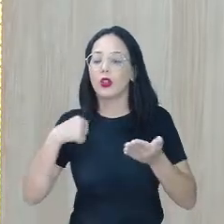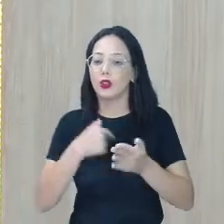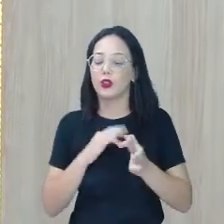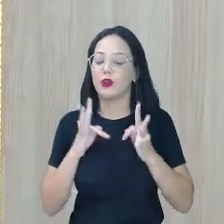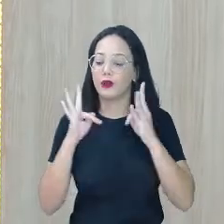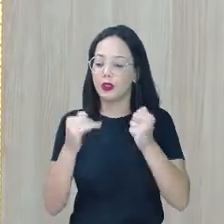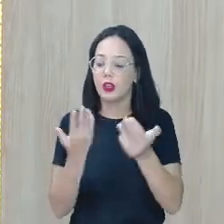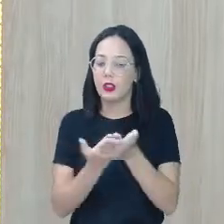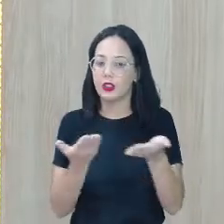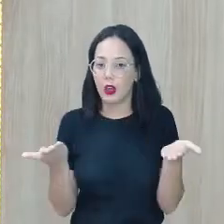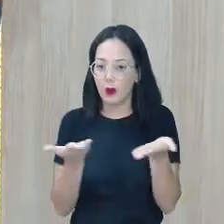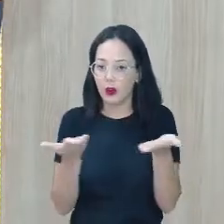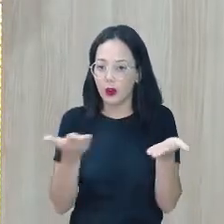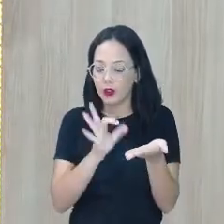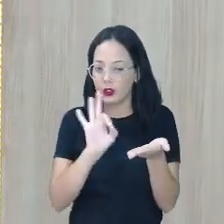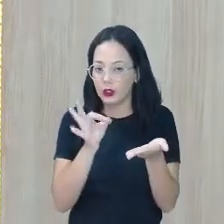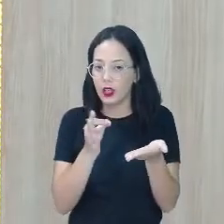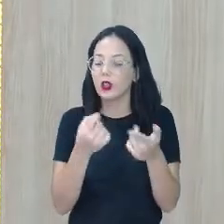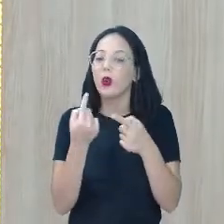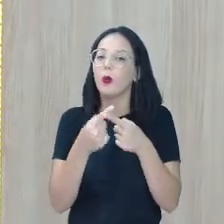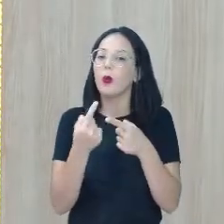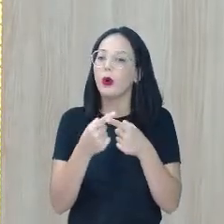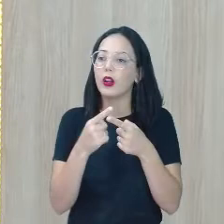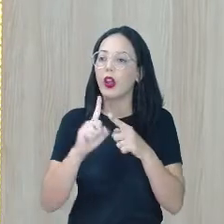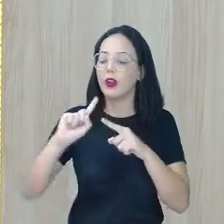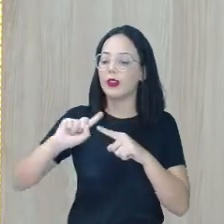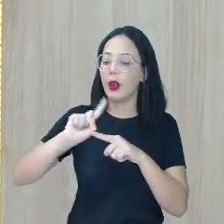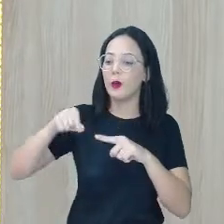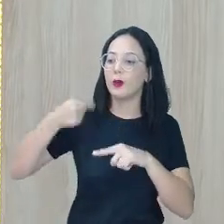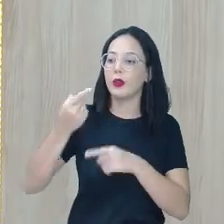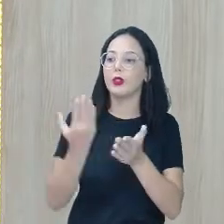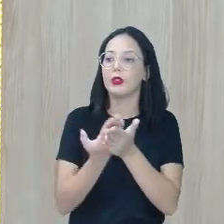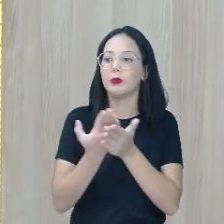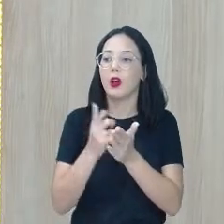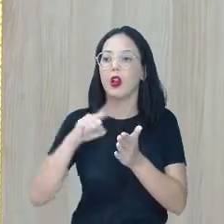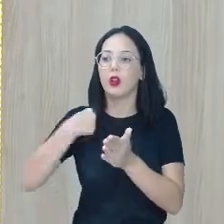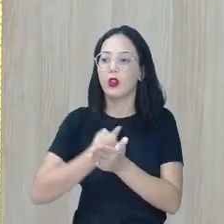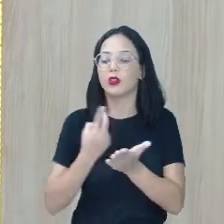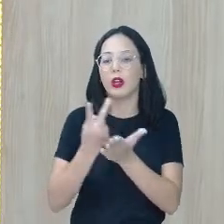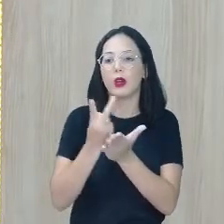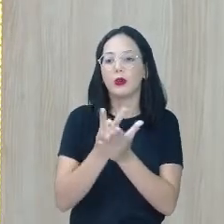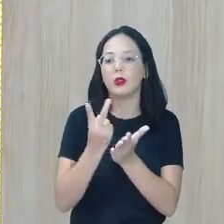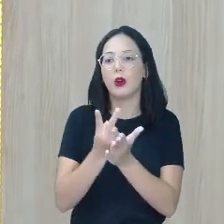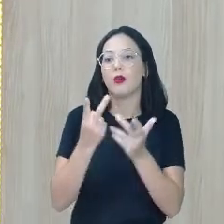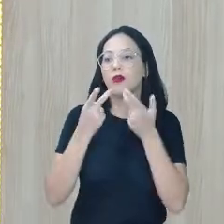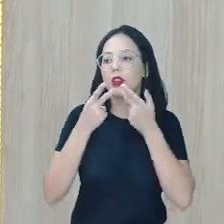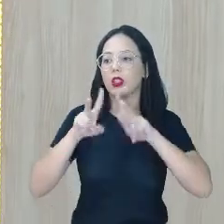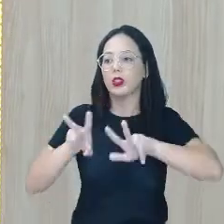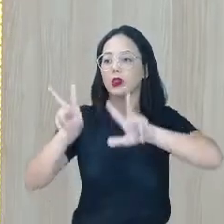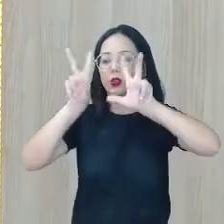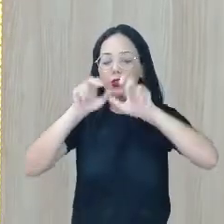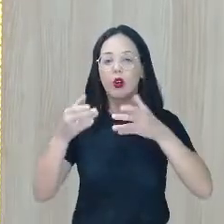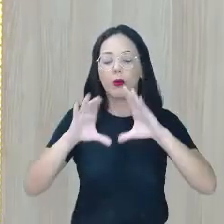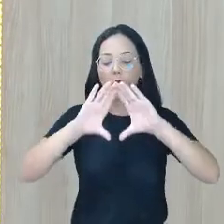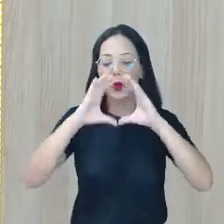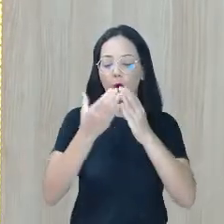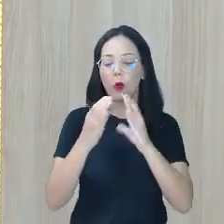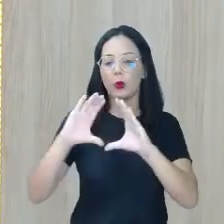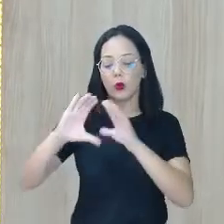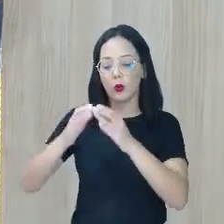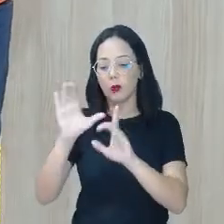nossa aula por aqui, porque na próxima aula a gente vai continuar falando, né, sobre essas